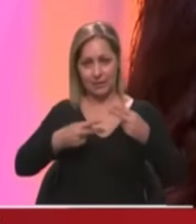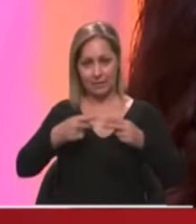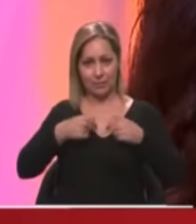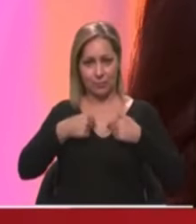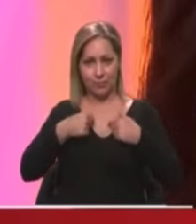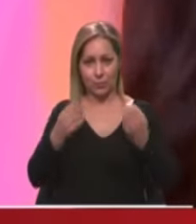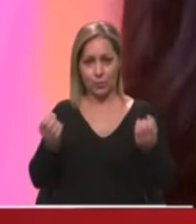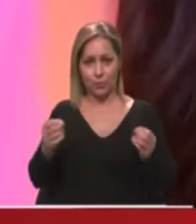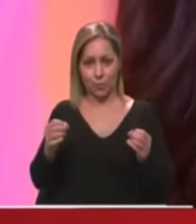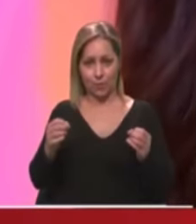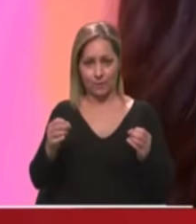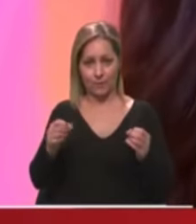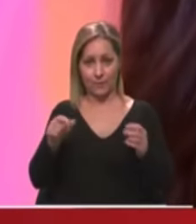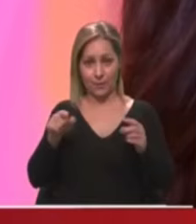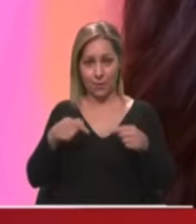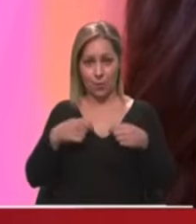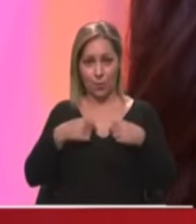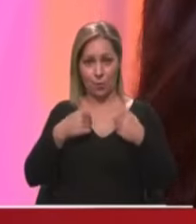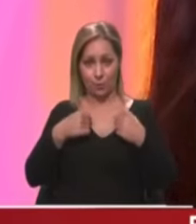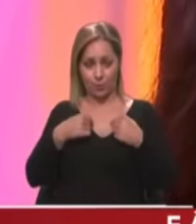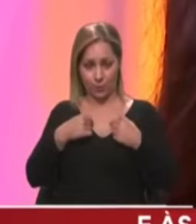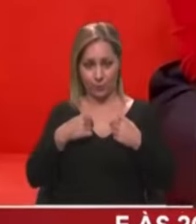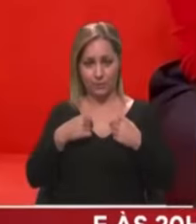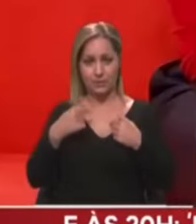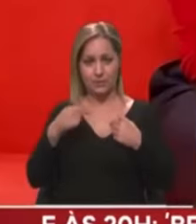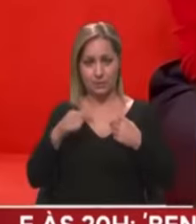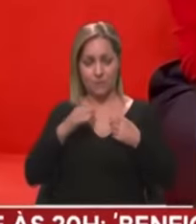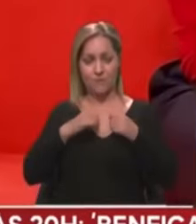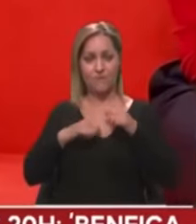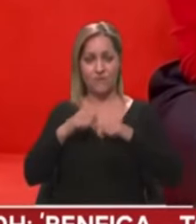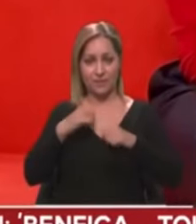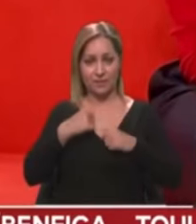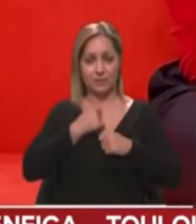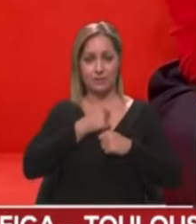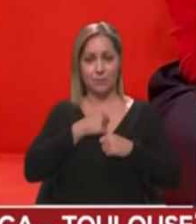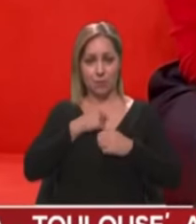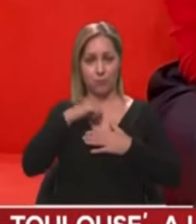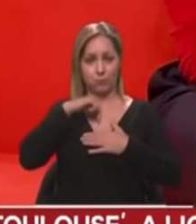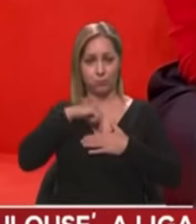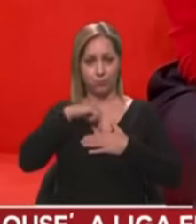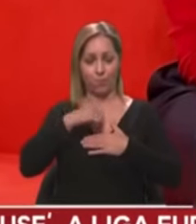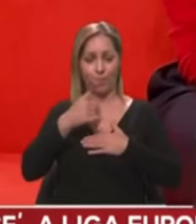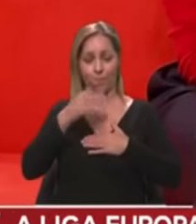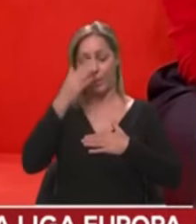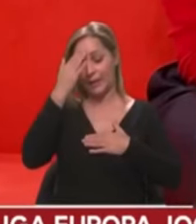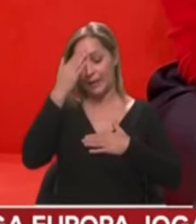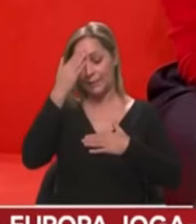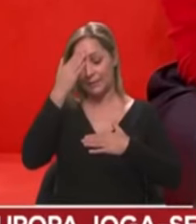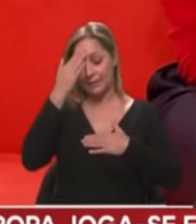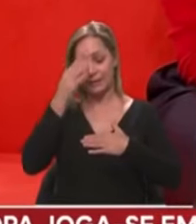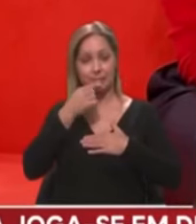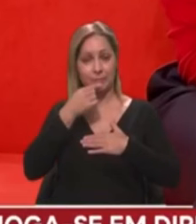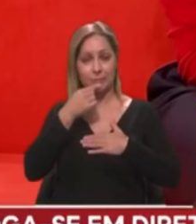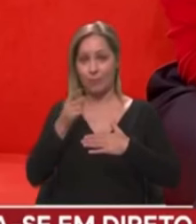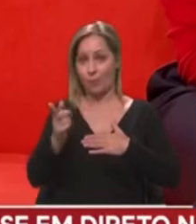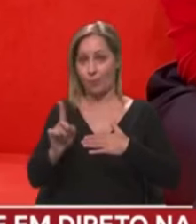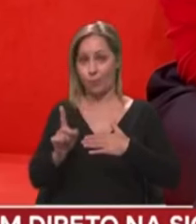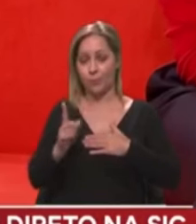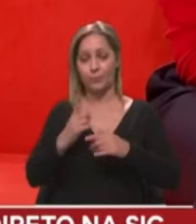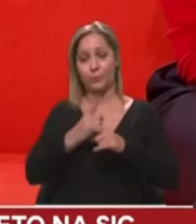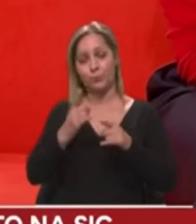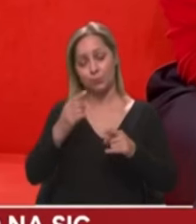e, portanto, elas próprias são pessoas muito feridas, muito magoadas, mas não têm a capacidade de perceber isso porque se